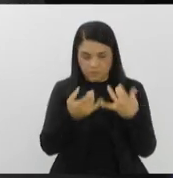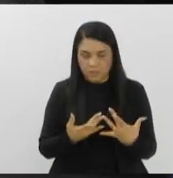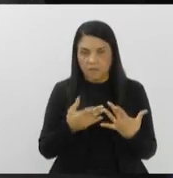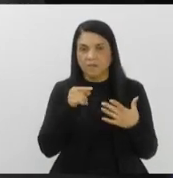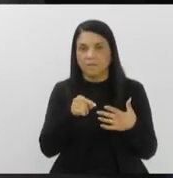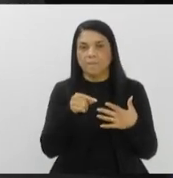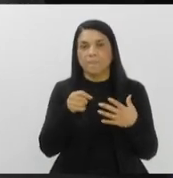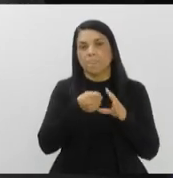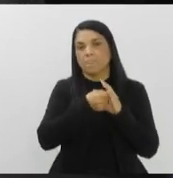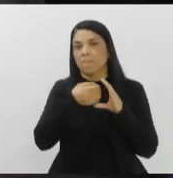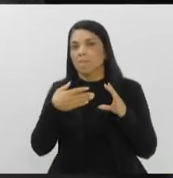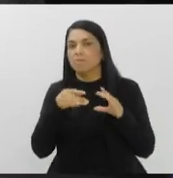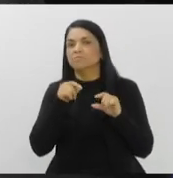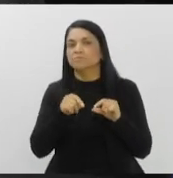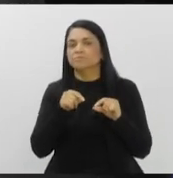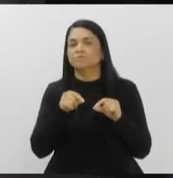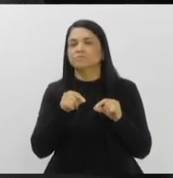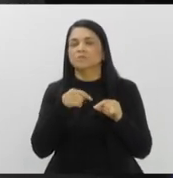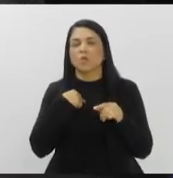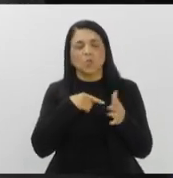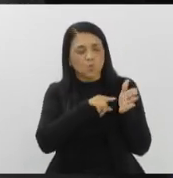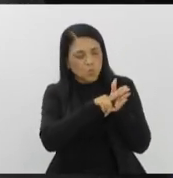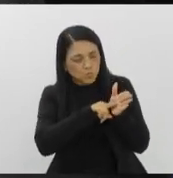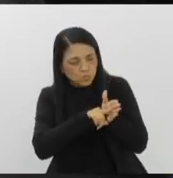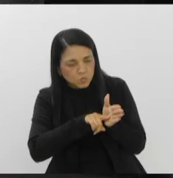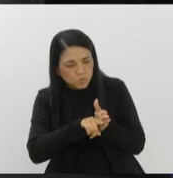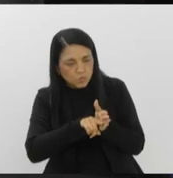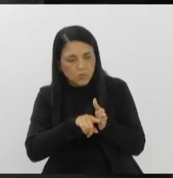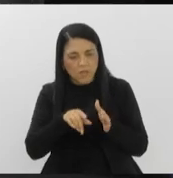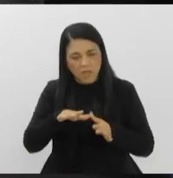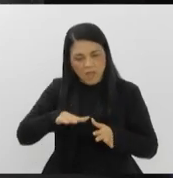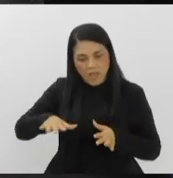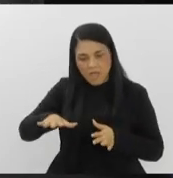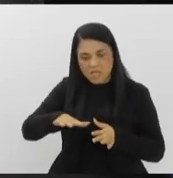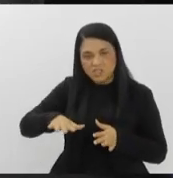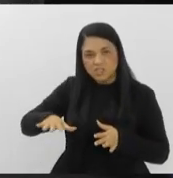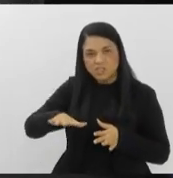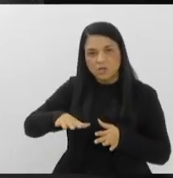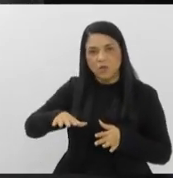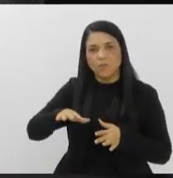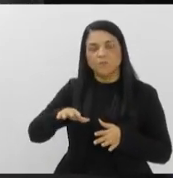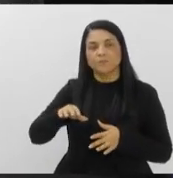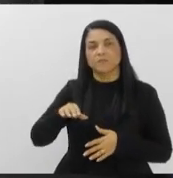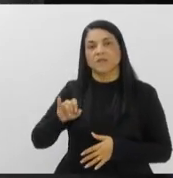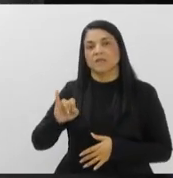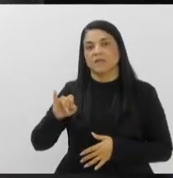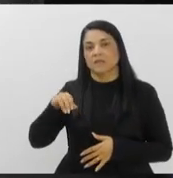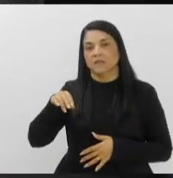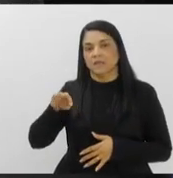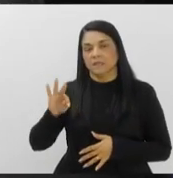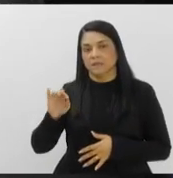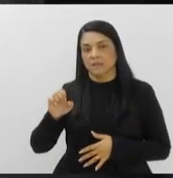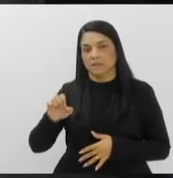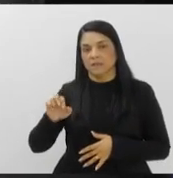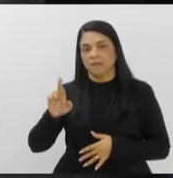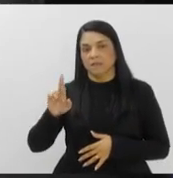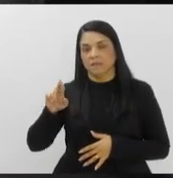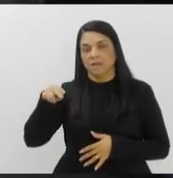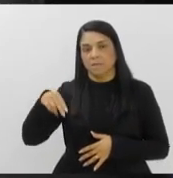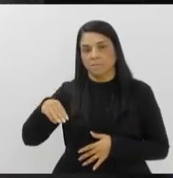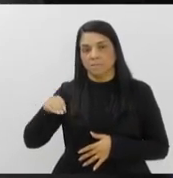que foi, eu estava fazendo uma consulta, esse critério das regiões imediatas e intermediárias, é um critério que foi atualizado